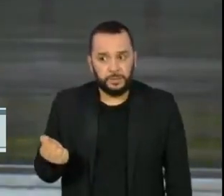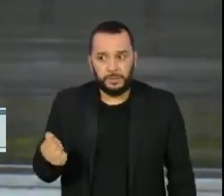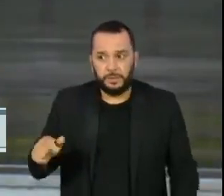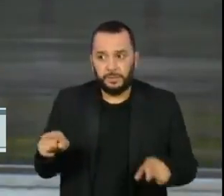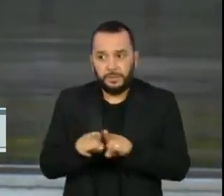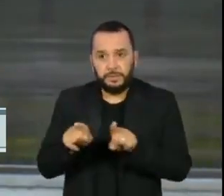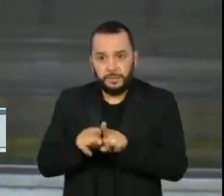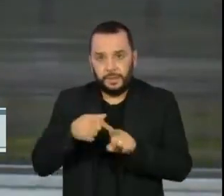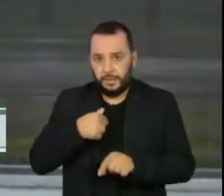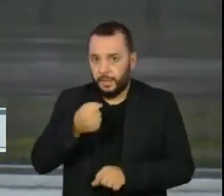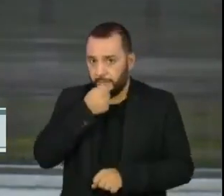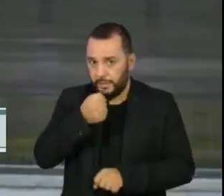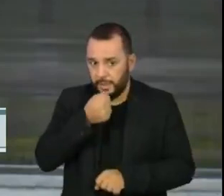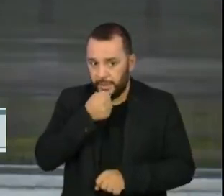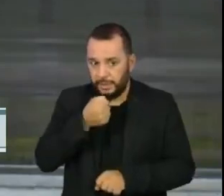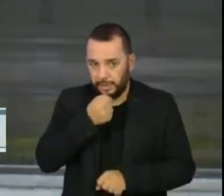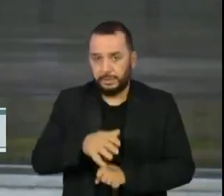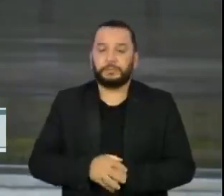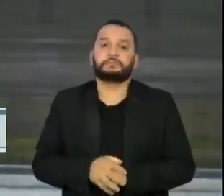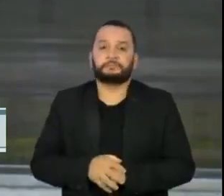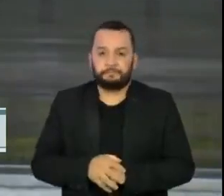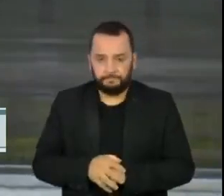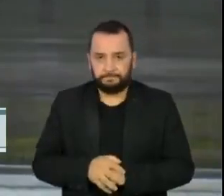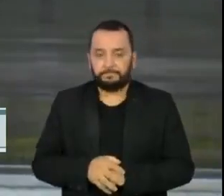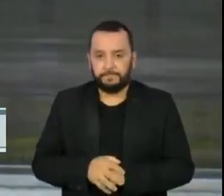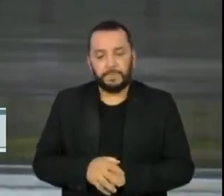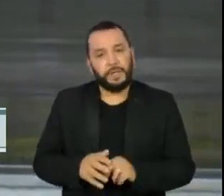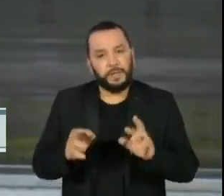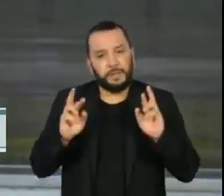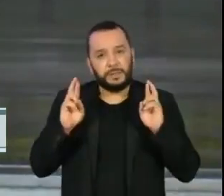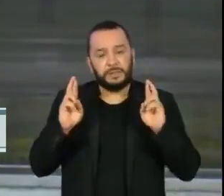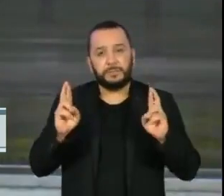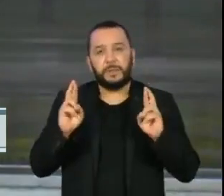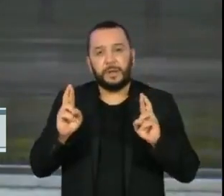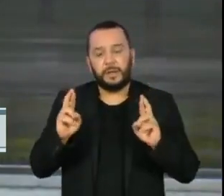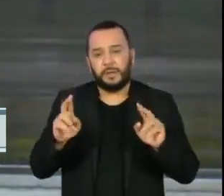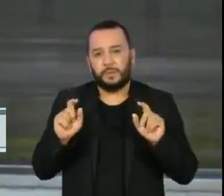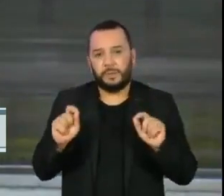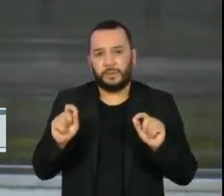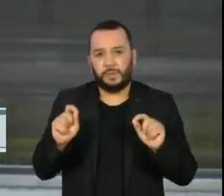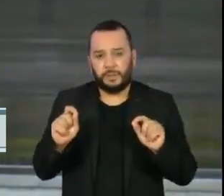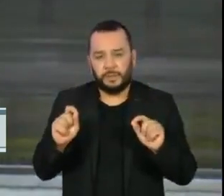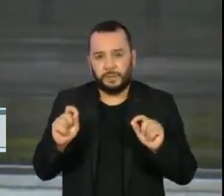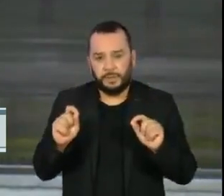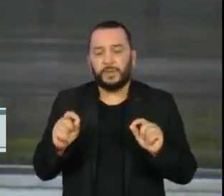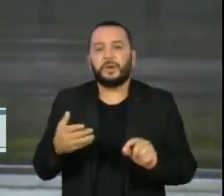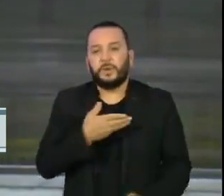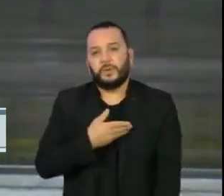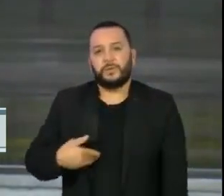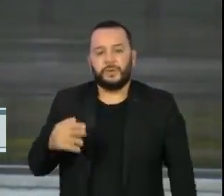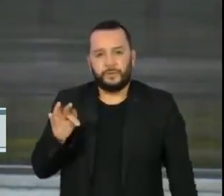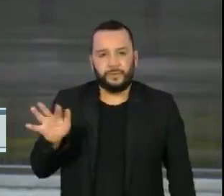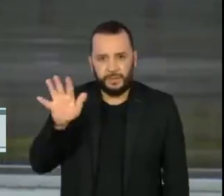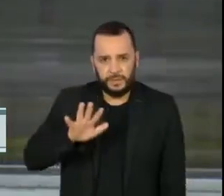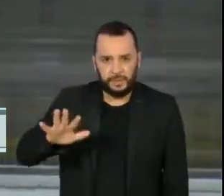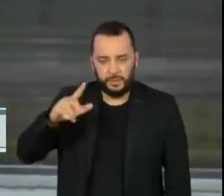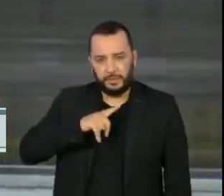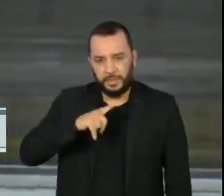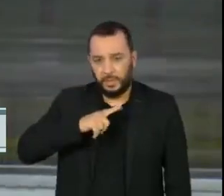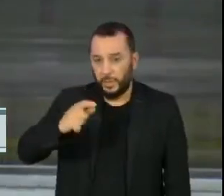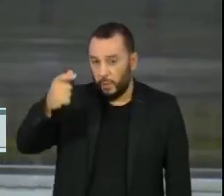a imprensa, e eu espero que, finalmente, o próprio governo federal tenha